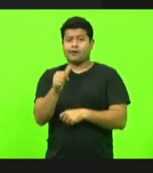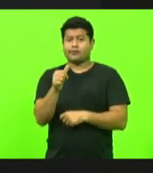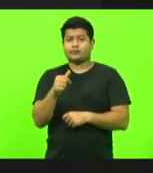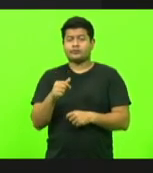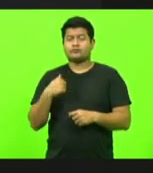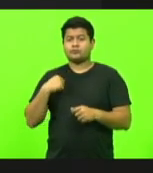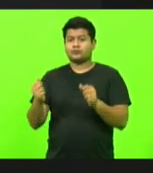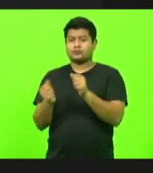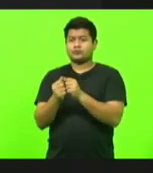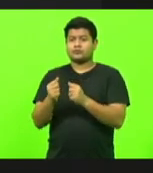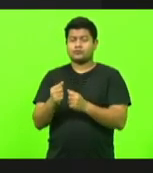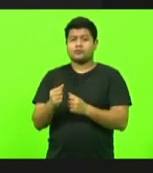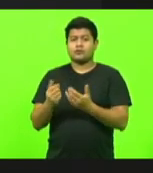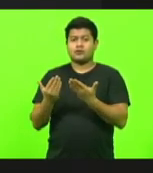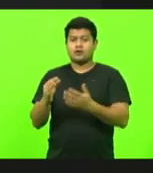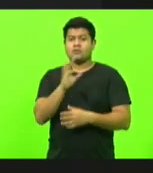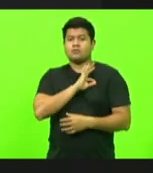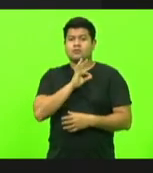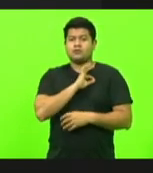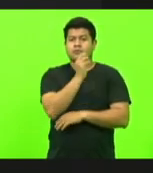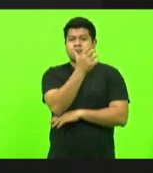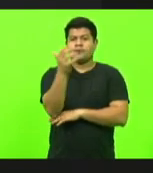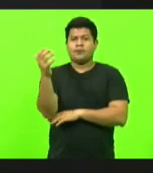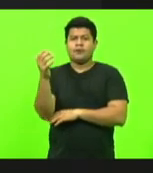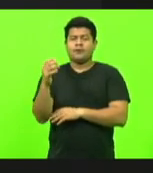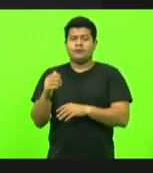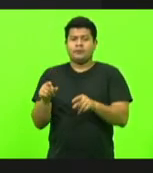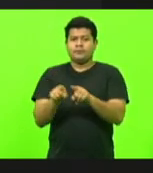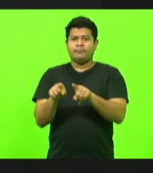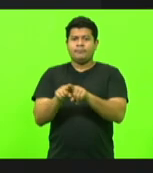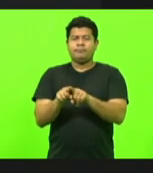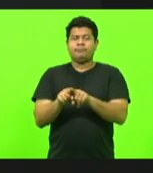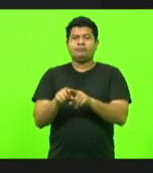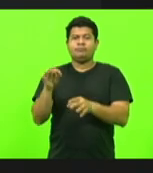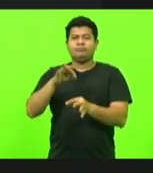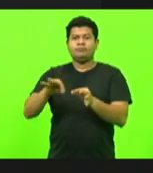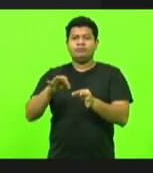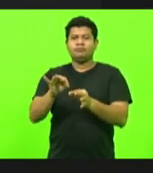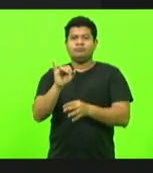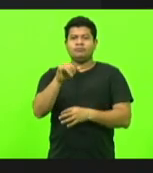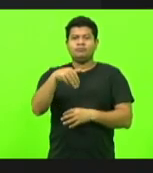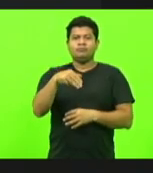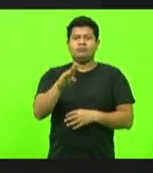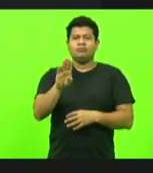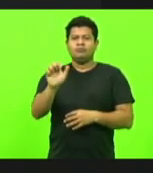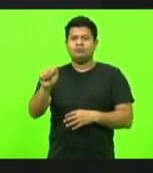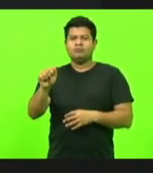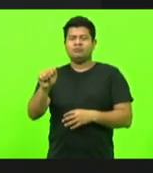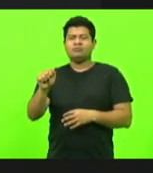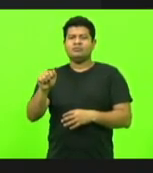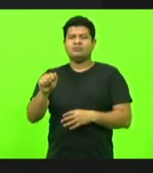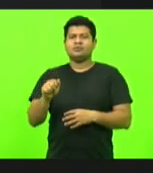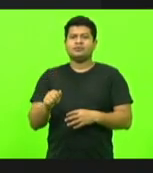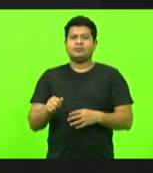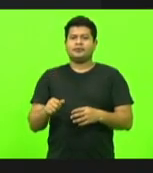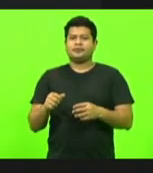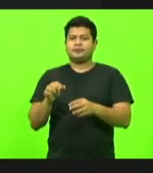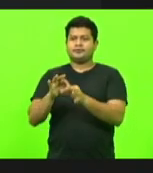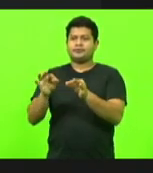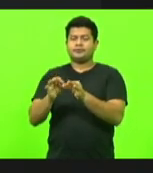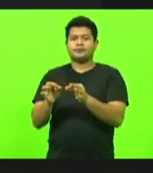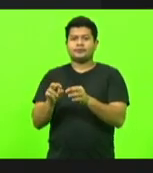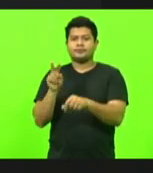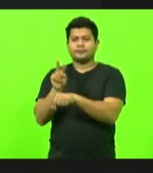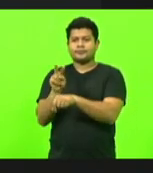com a Polícia Ambiental, com o Instituto do Meio Ambiente, com entidades de proteção